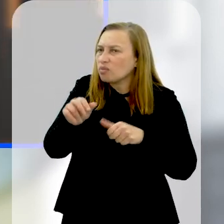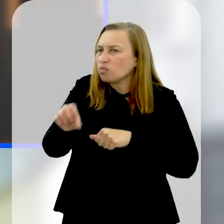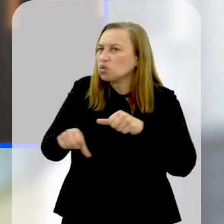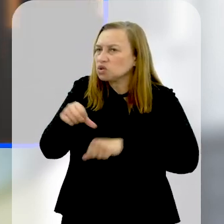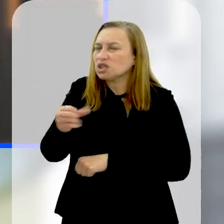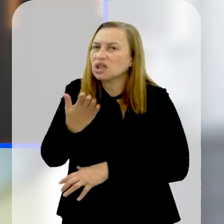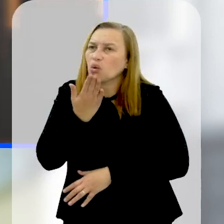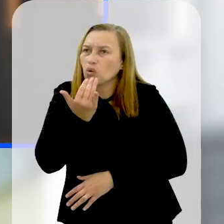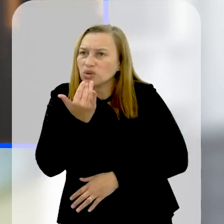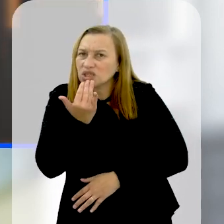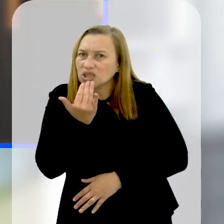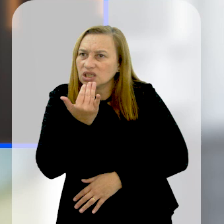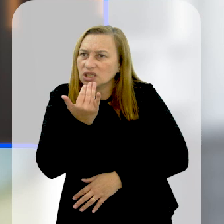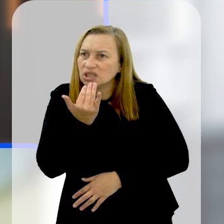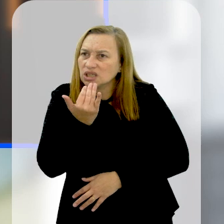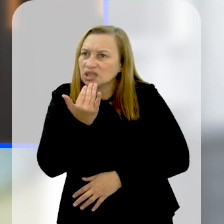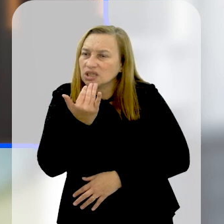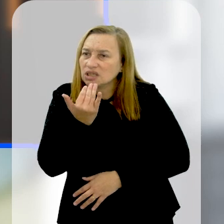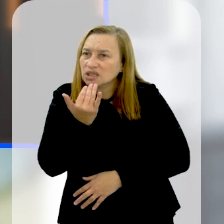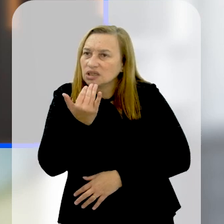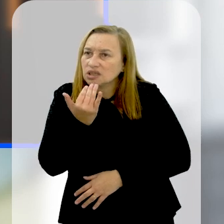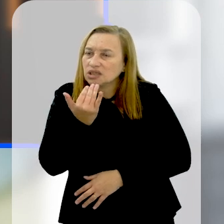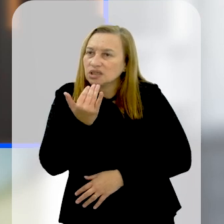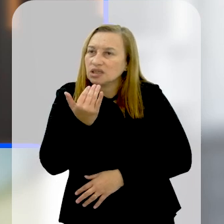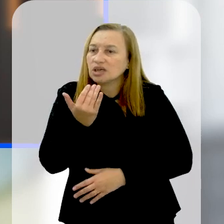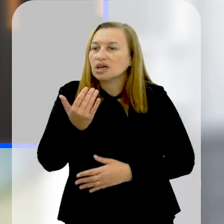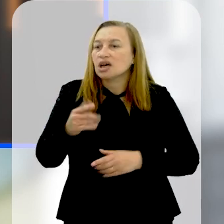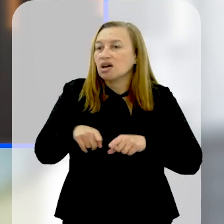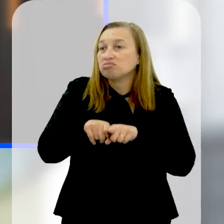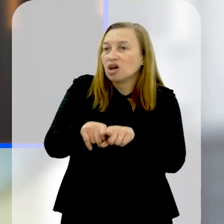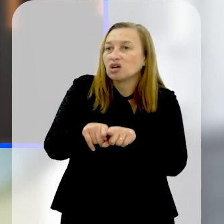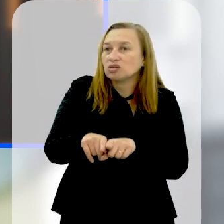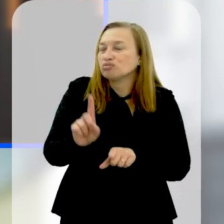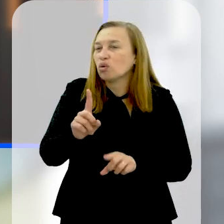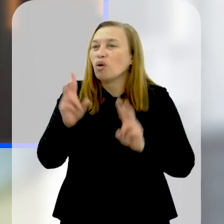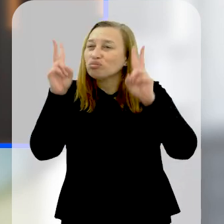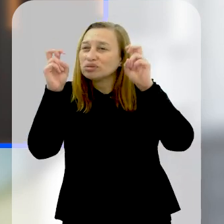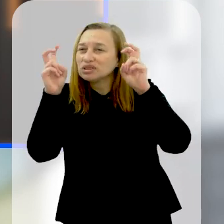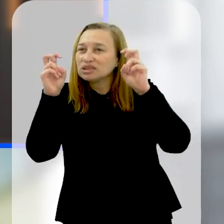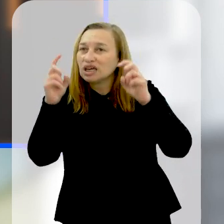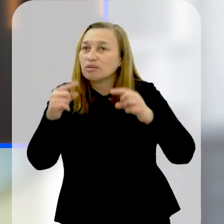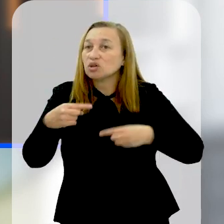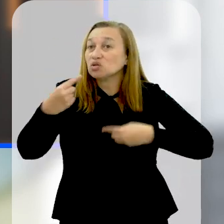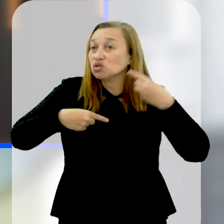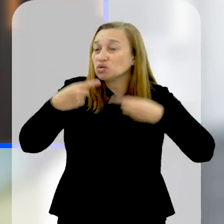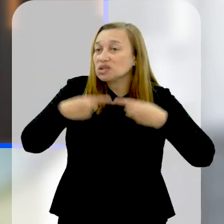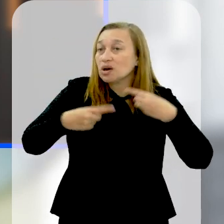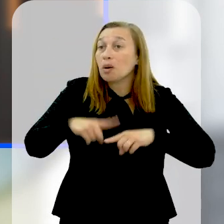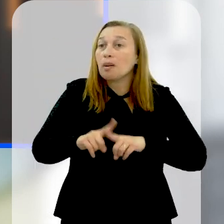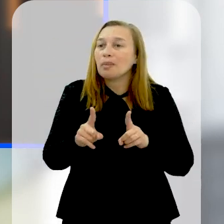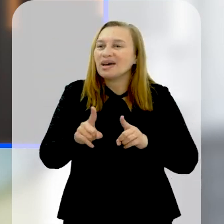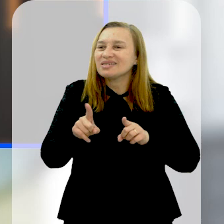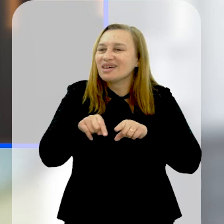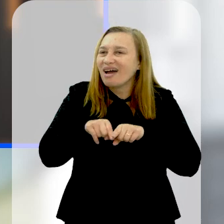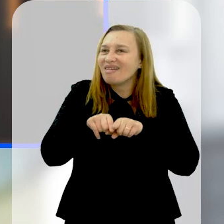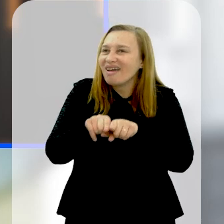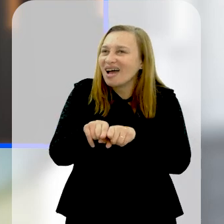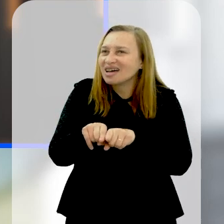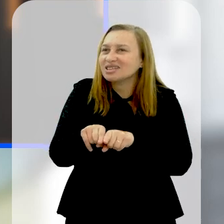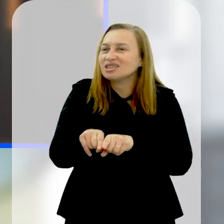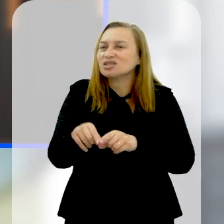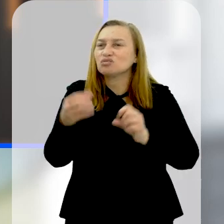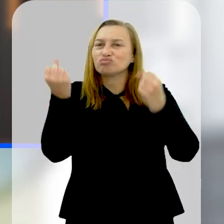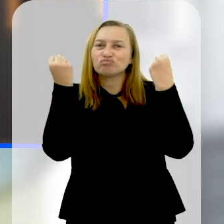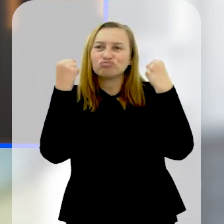esse, mudando a alimentação e aliado, não é o tema específico do nosso debate, mas